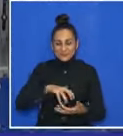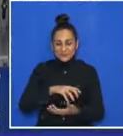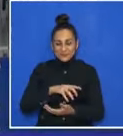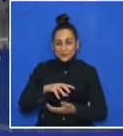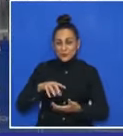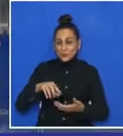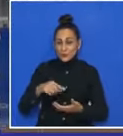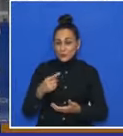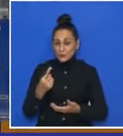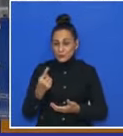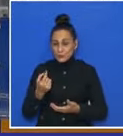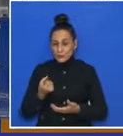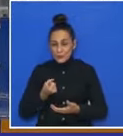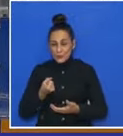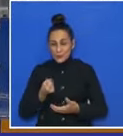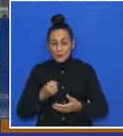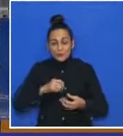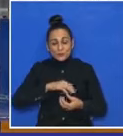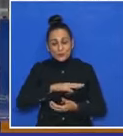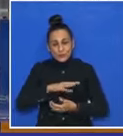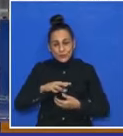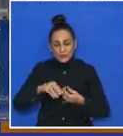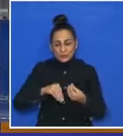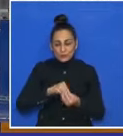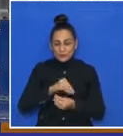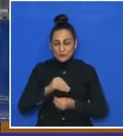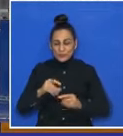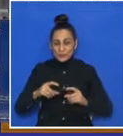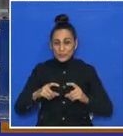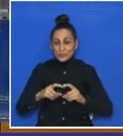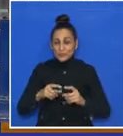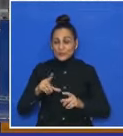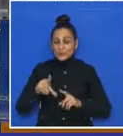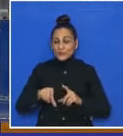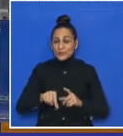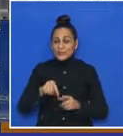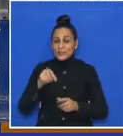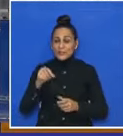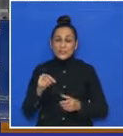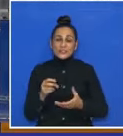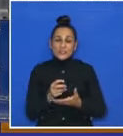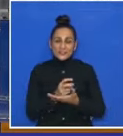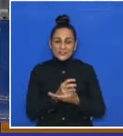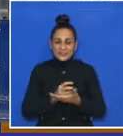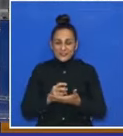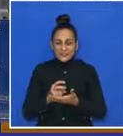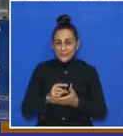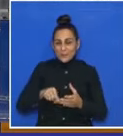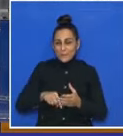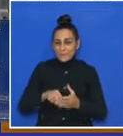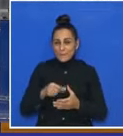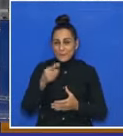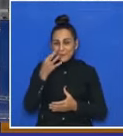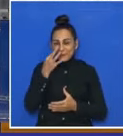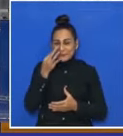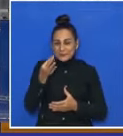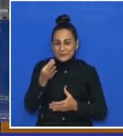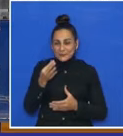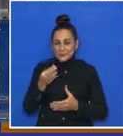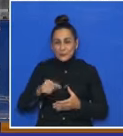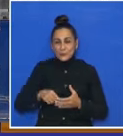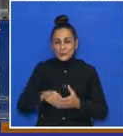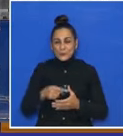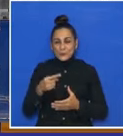Globo número 1 girando, embaralhando as bolas para o sorteio desta noite da Quina. Estamos na expectativa do primeiro número sorteado. Vem